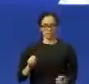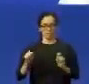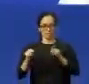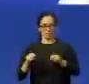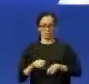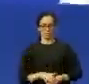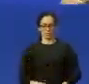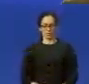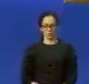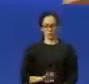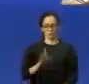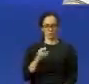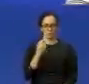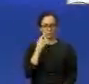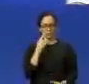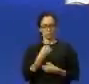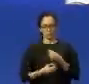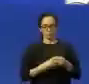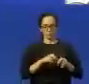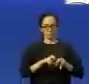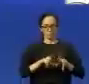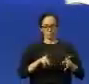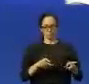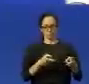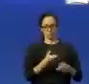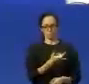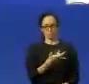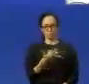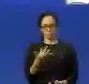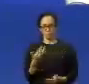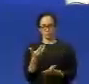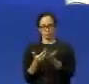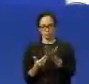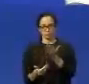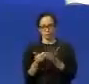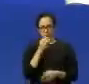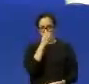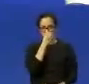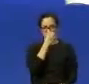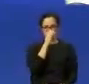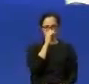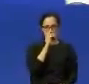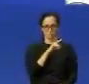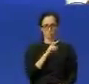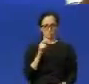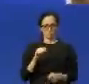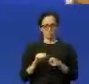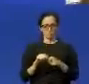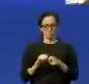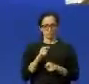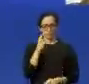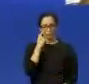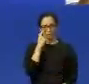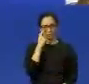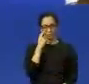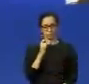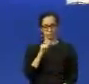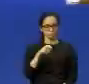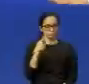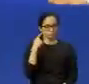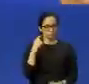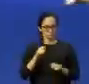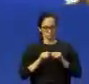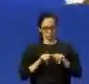quilômetro e a variação, a maior perda possível em termos de nível sonoro,